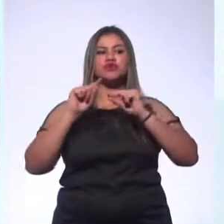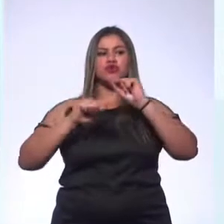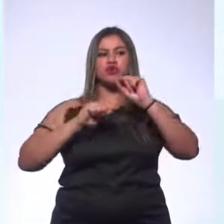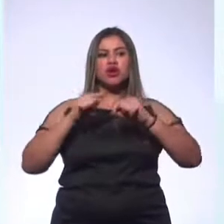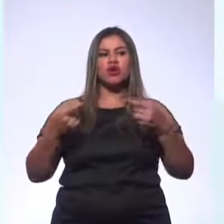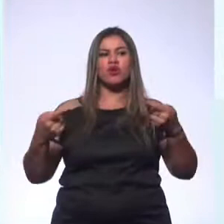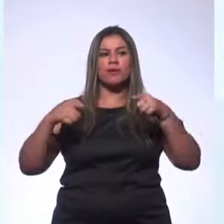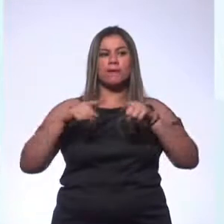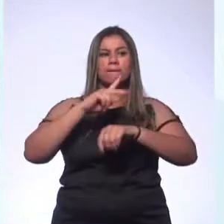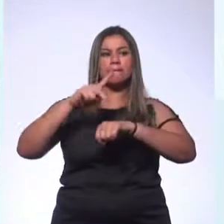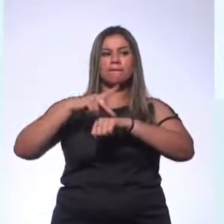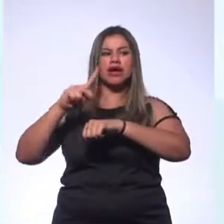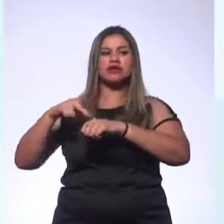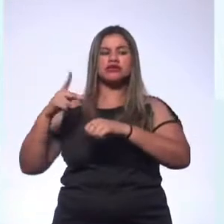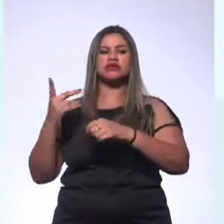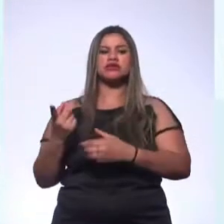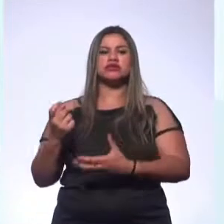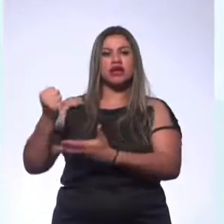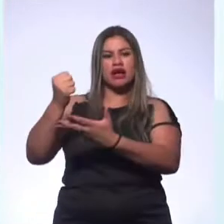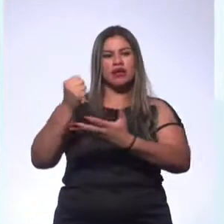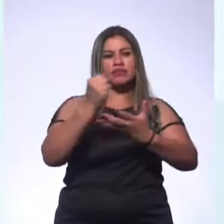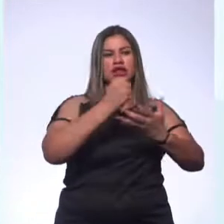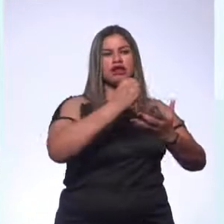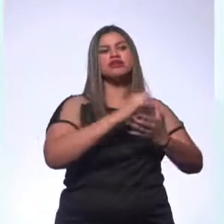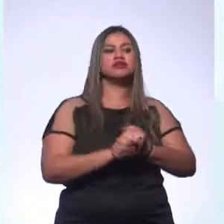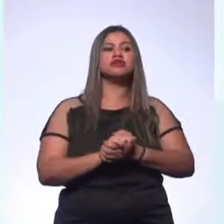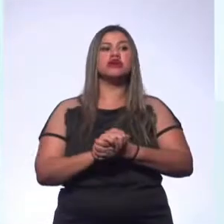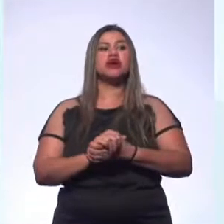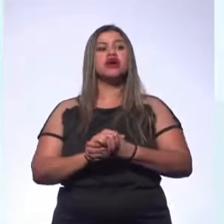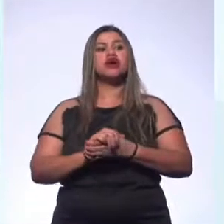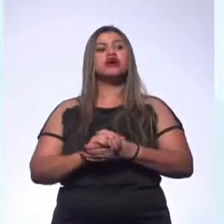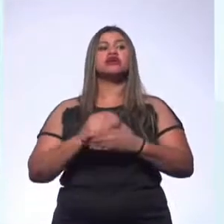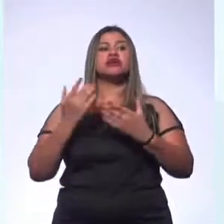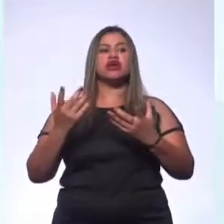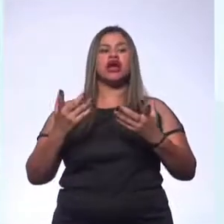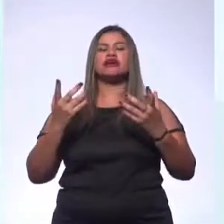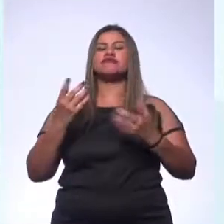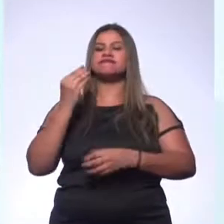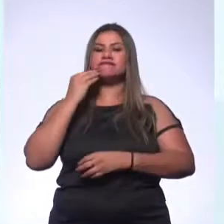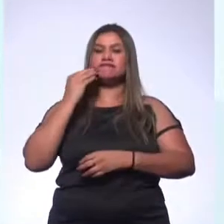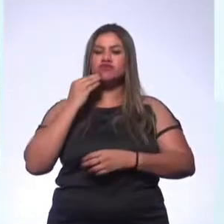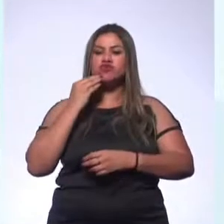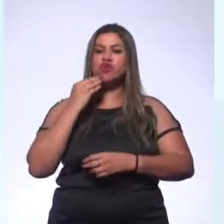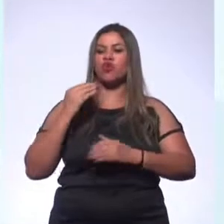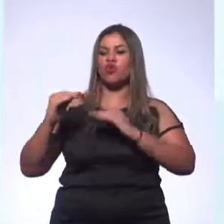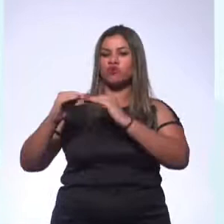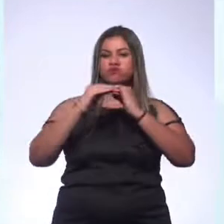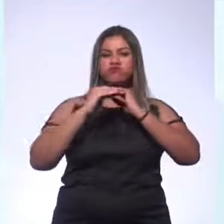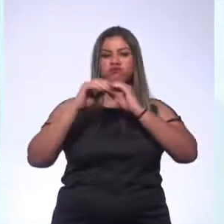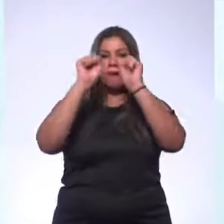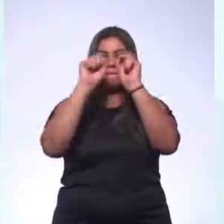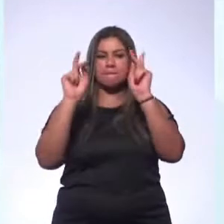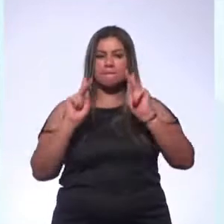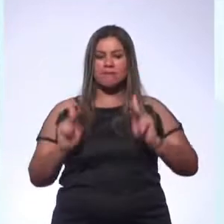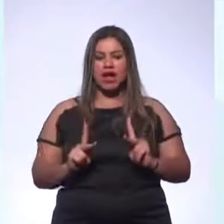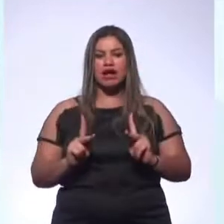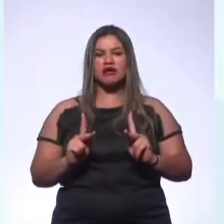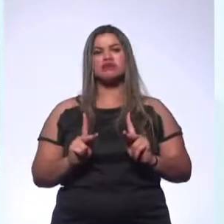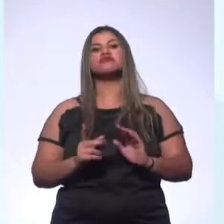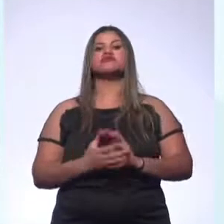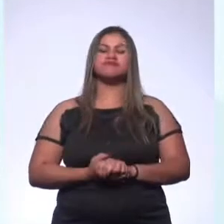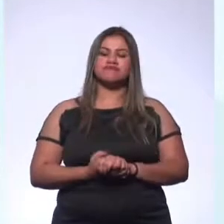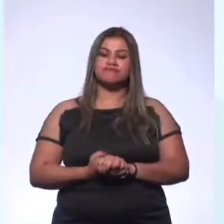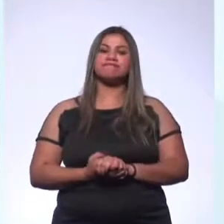com os países capitalistas e favoreceu de igual modo a paz entre as duas ideologias rivais.